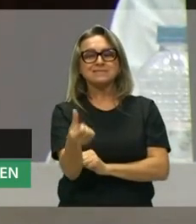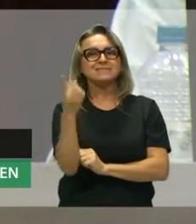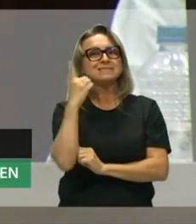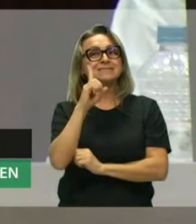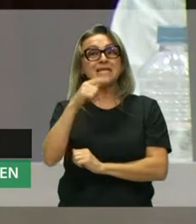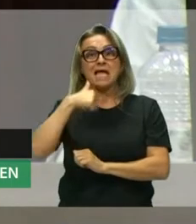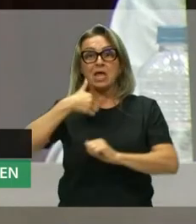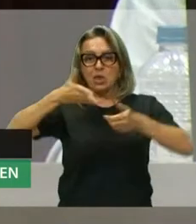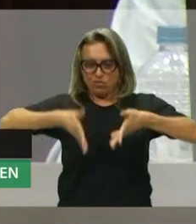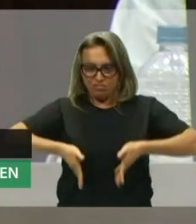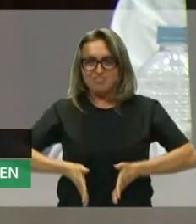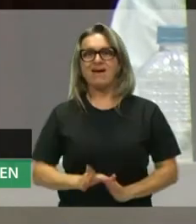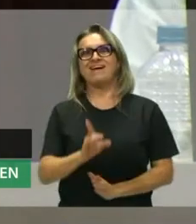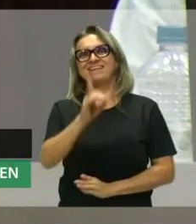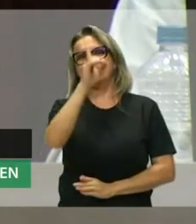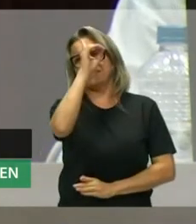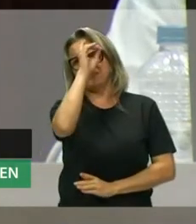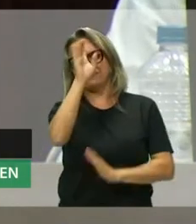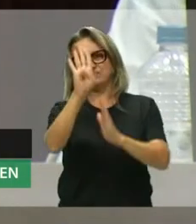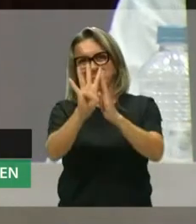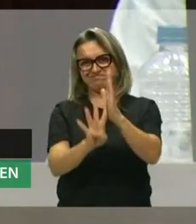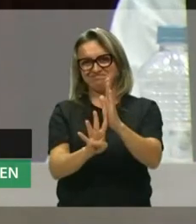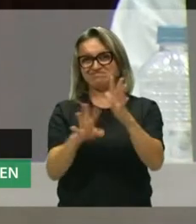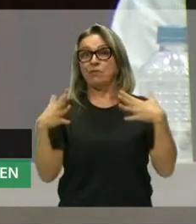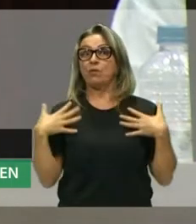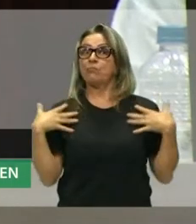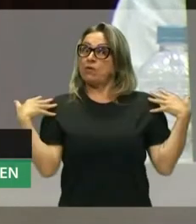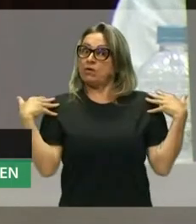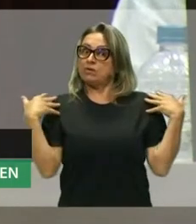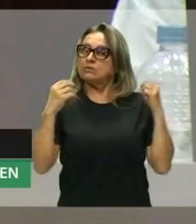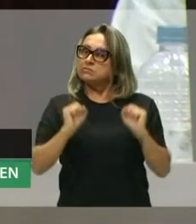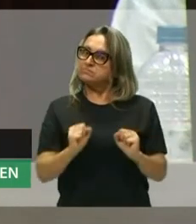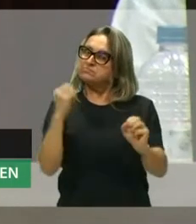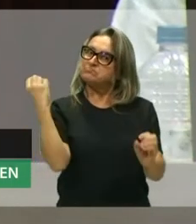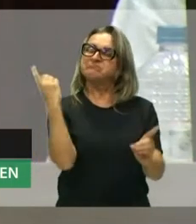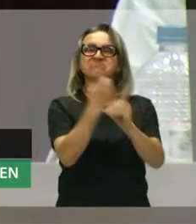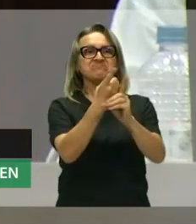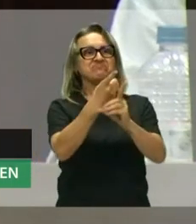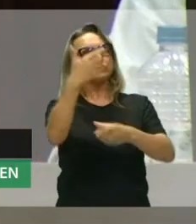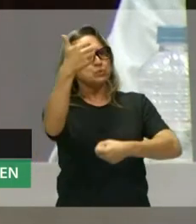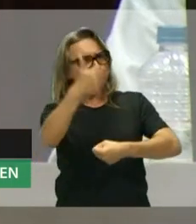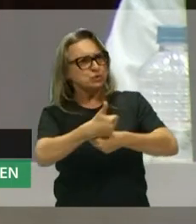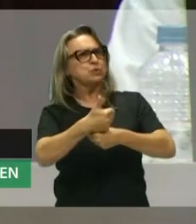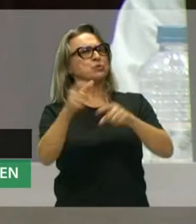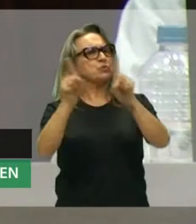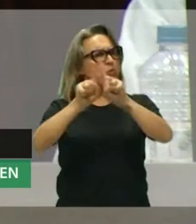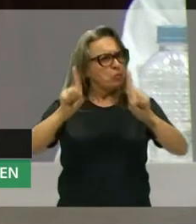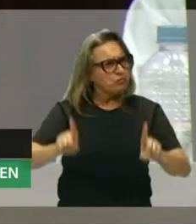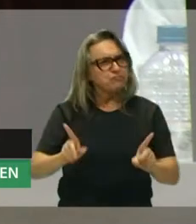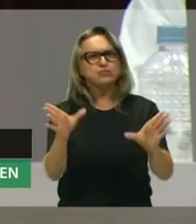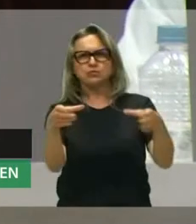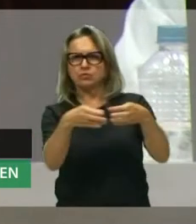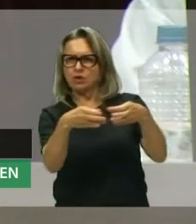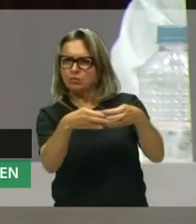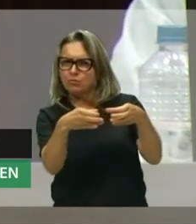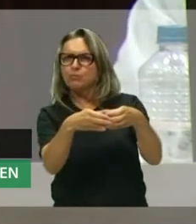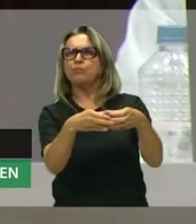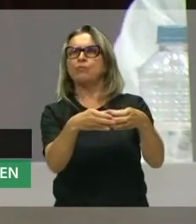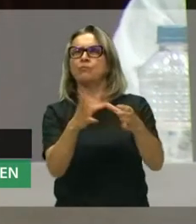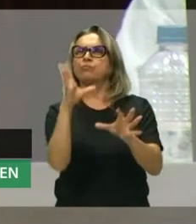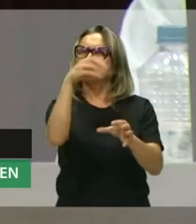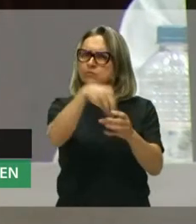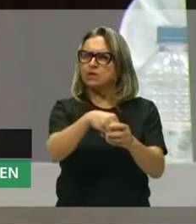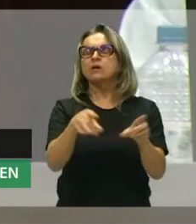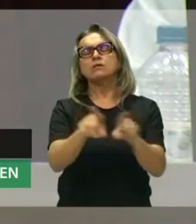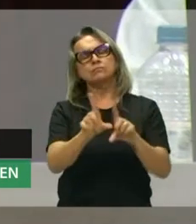Marieta Konder-Bornhauser. E é uma alegria poder encontrá-los, diretores, membros, funcionários, também muitos outros que já